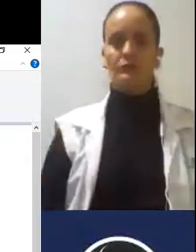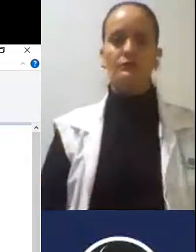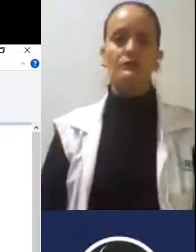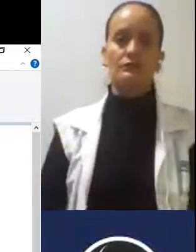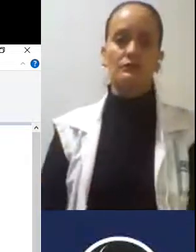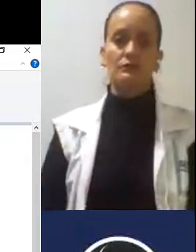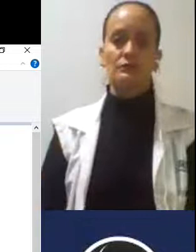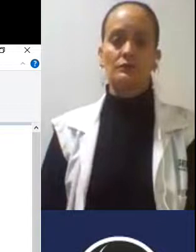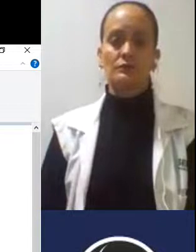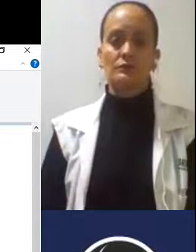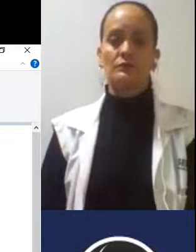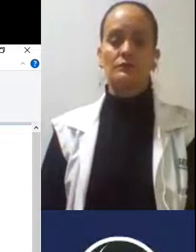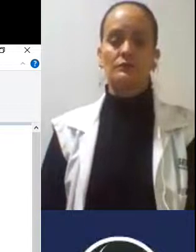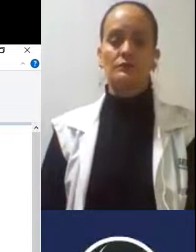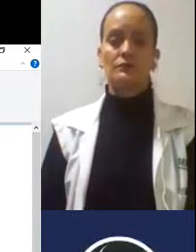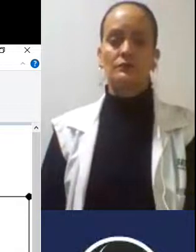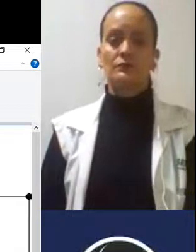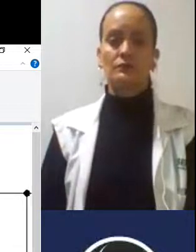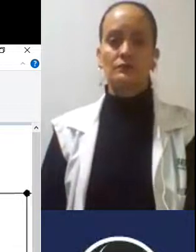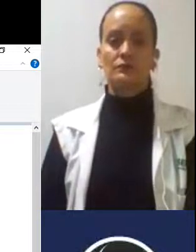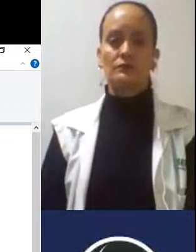E Ctrl V.